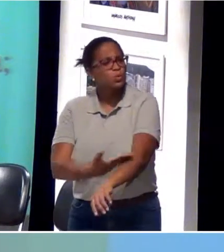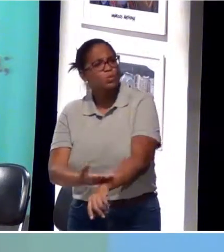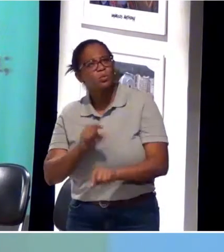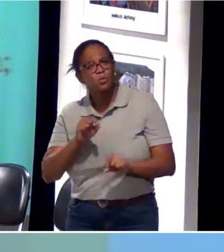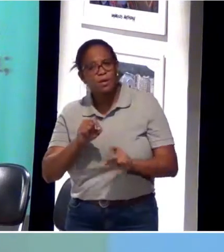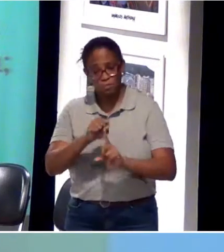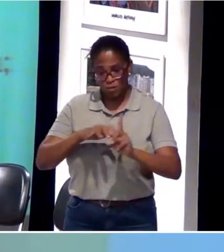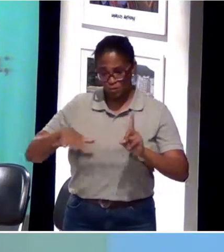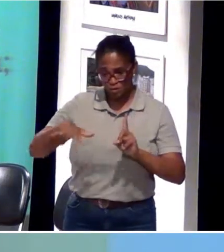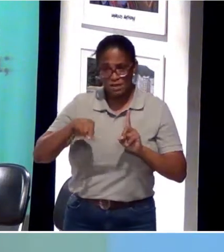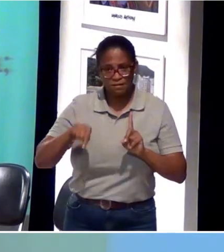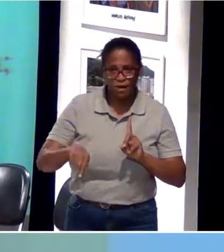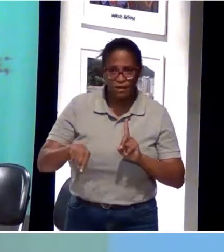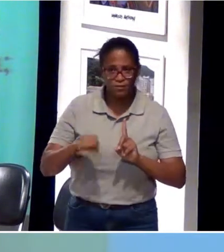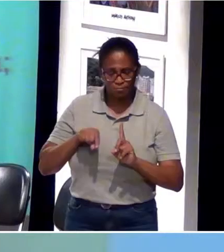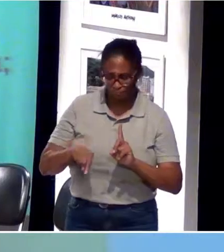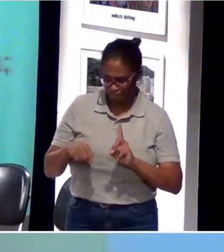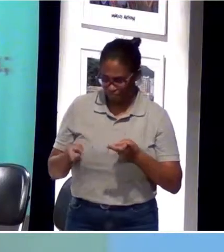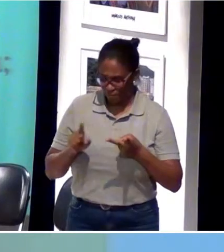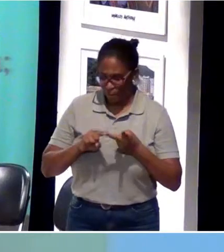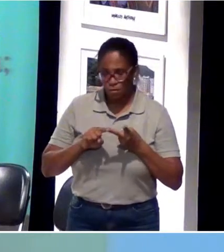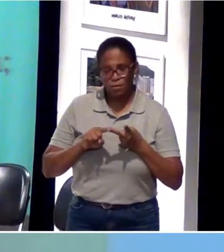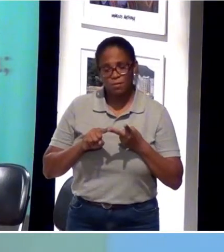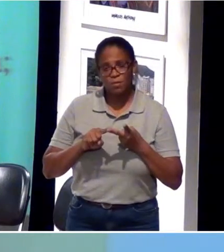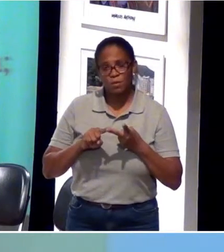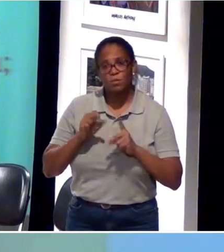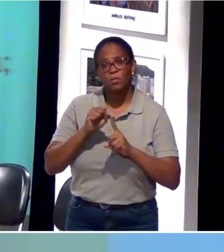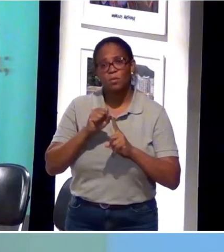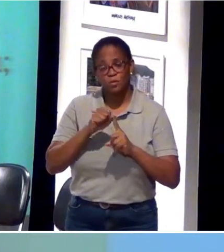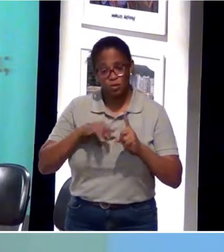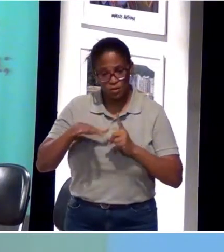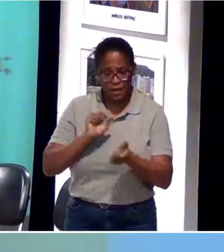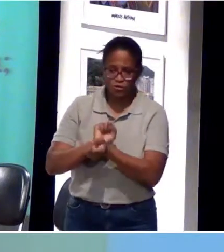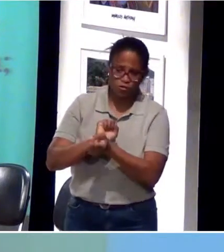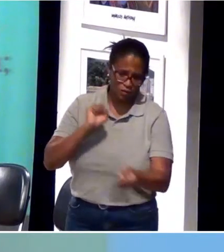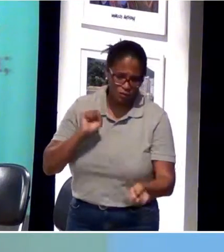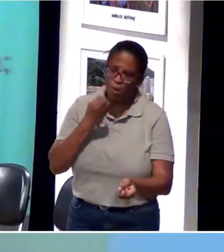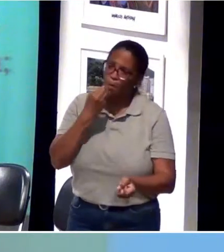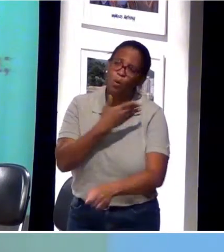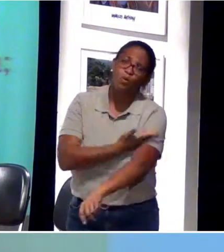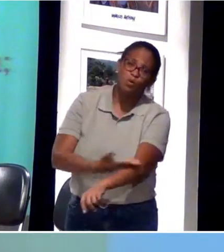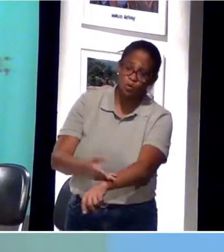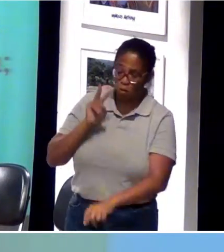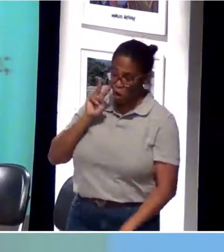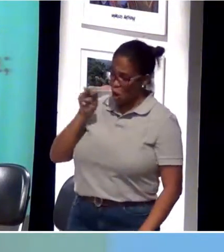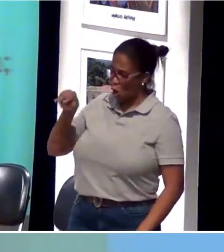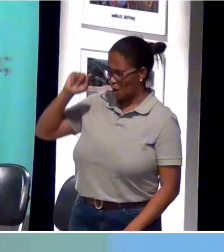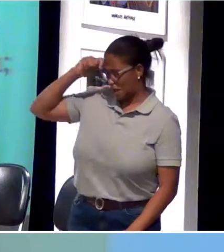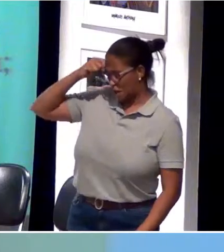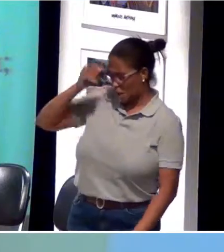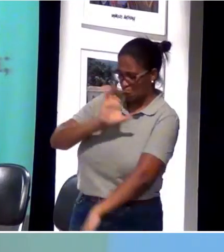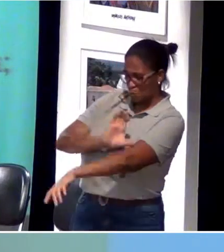uma sociedade hierarquizada? O que é o bom costume dentro de uma sociedade escravagista que olha para o negro e para a sua